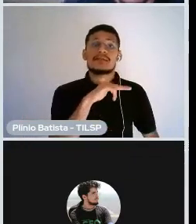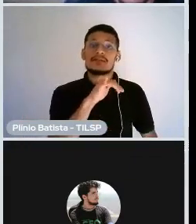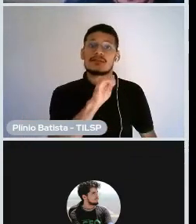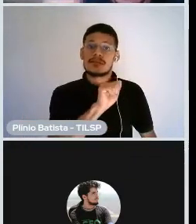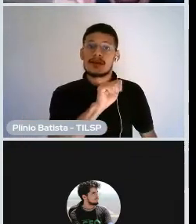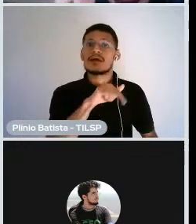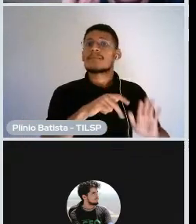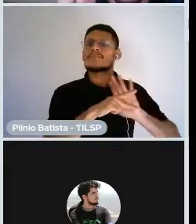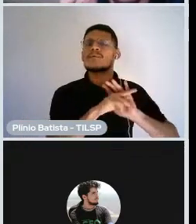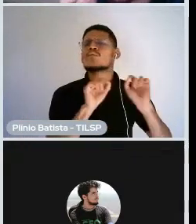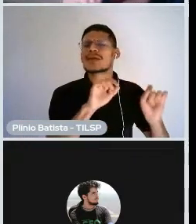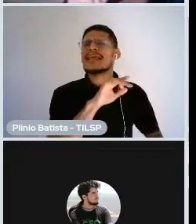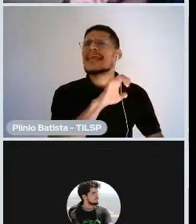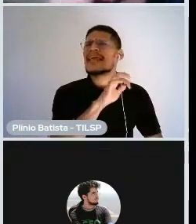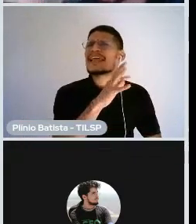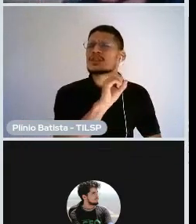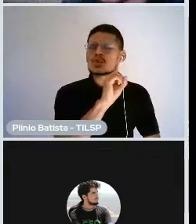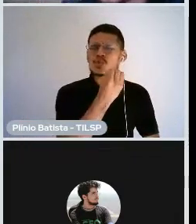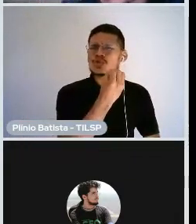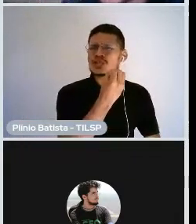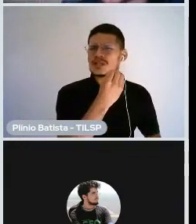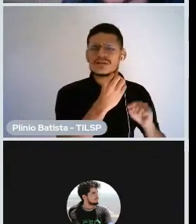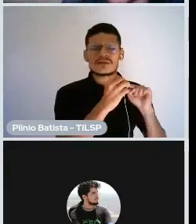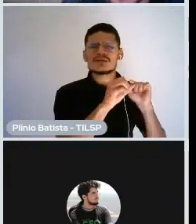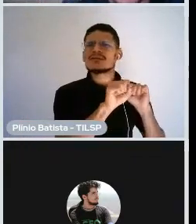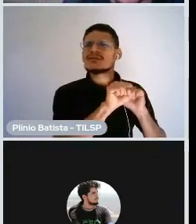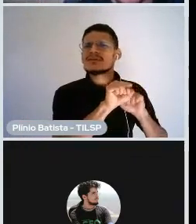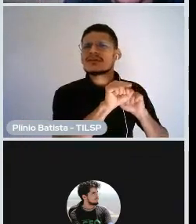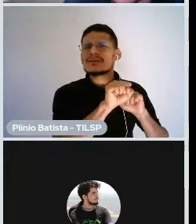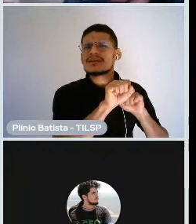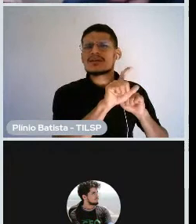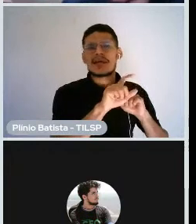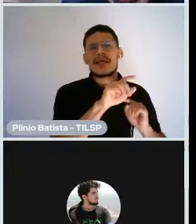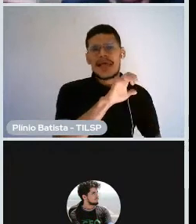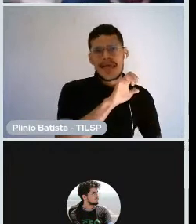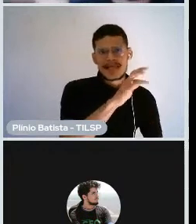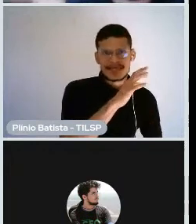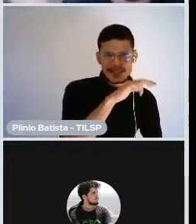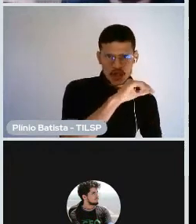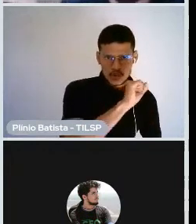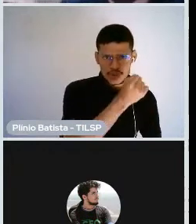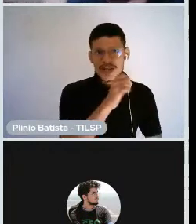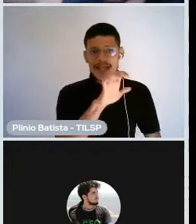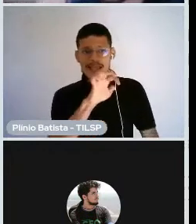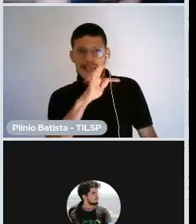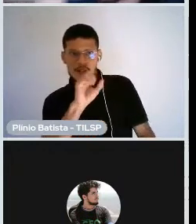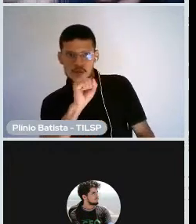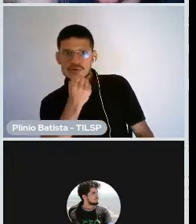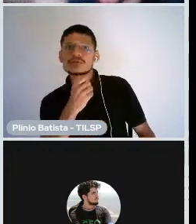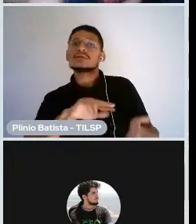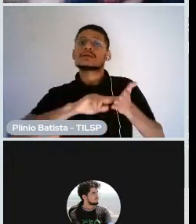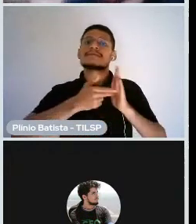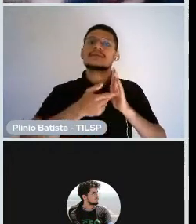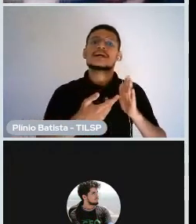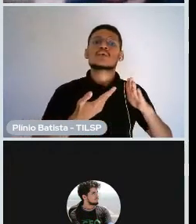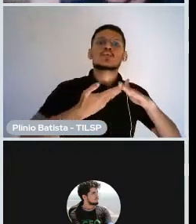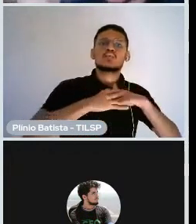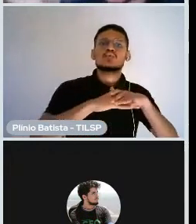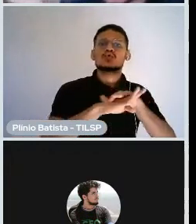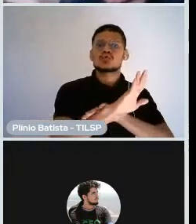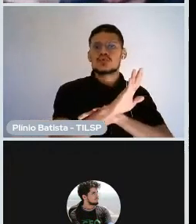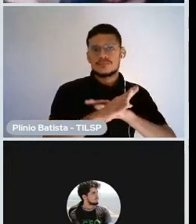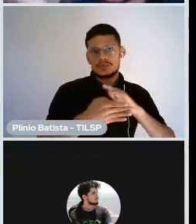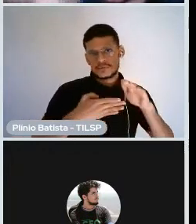ethos, que ethos do grego, tanto o etnos e o ethos, significam costume, que aí é um conjunto